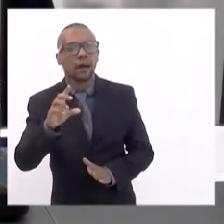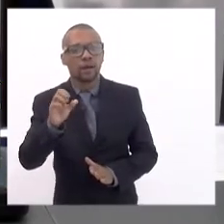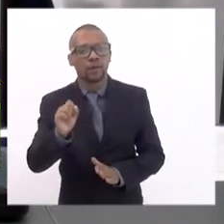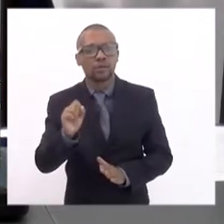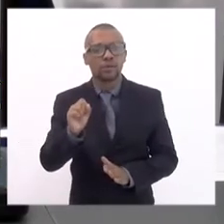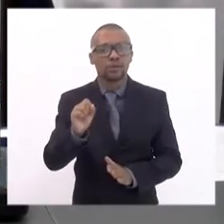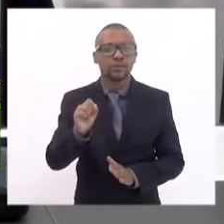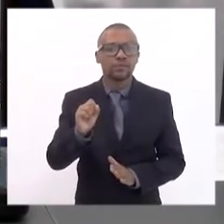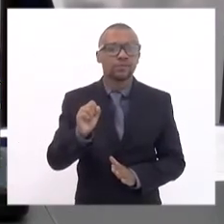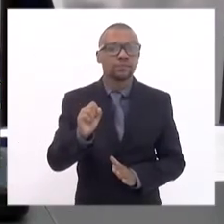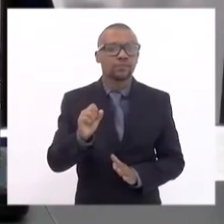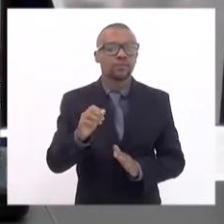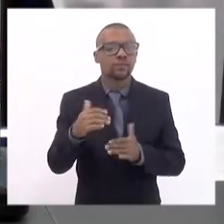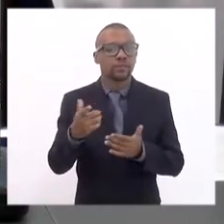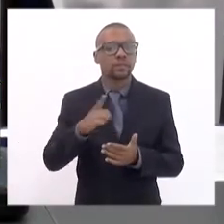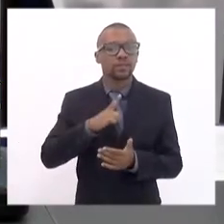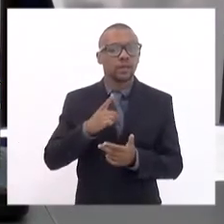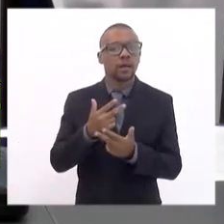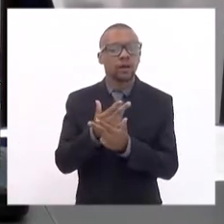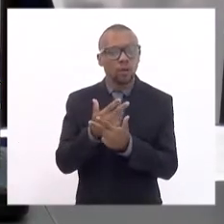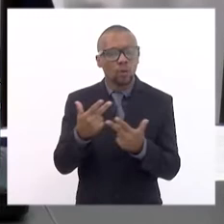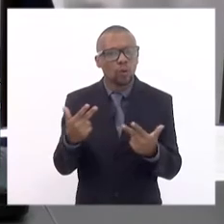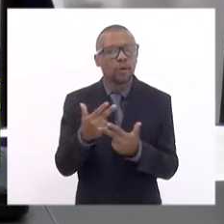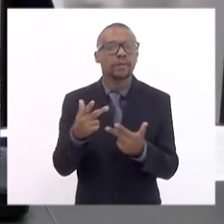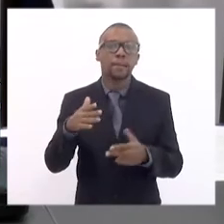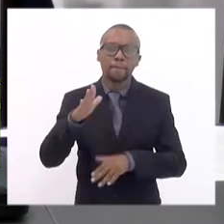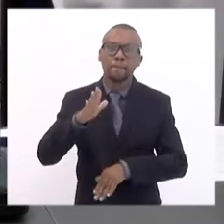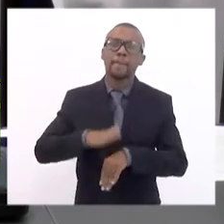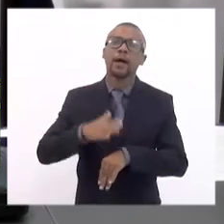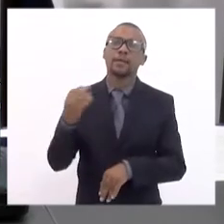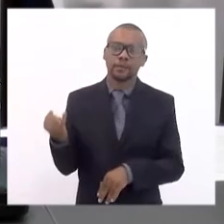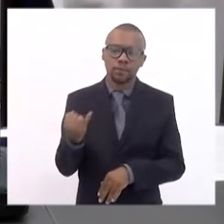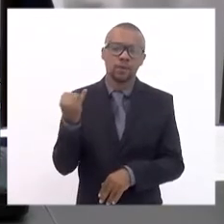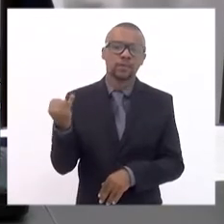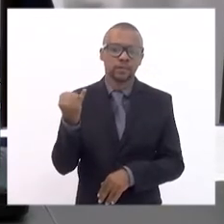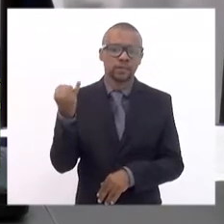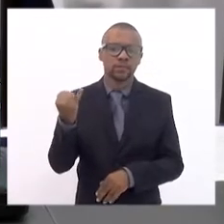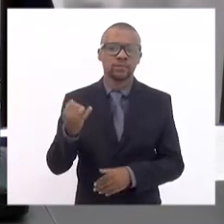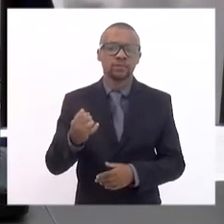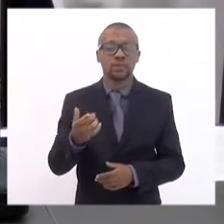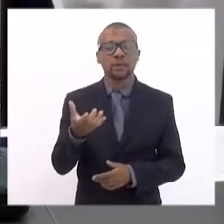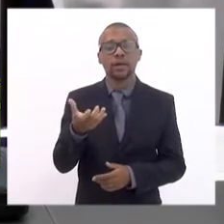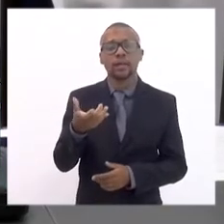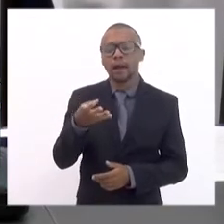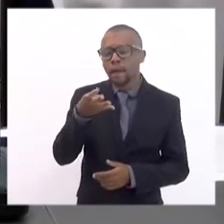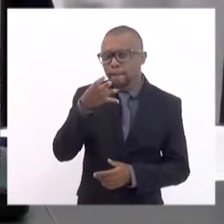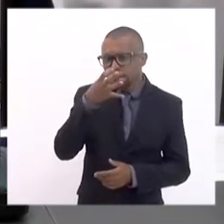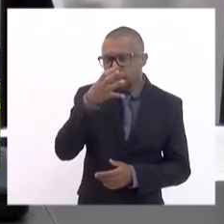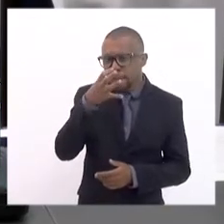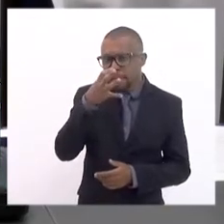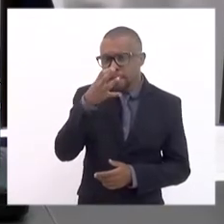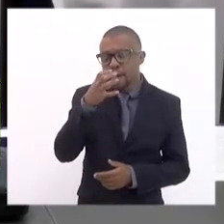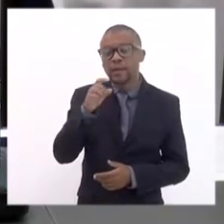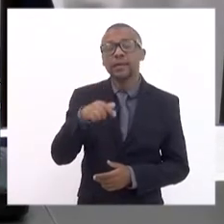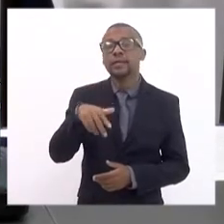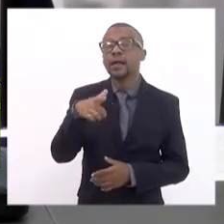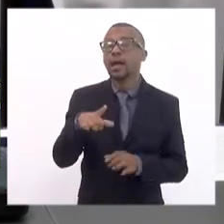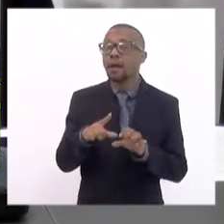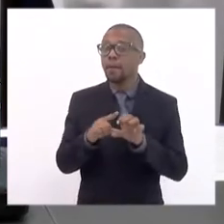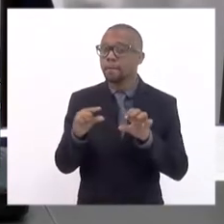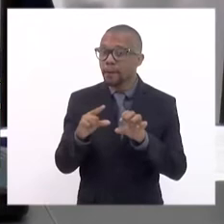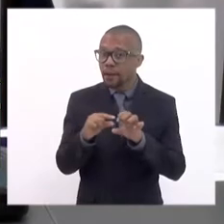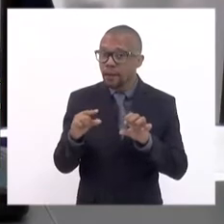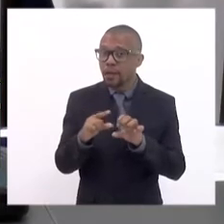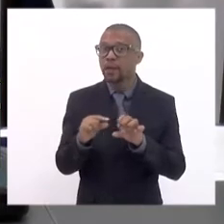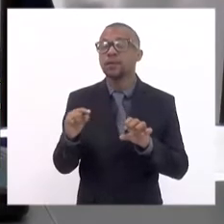né? Eu citei algumas aqui, talvez algumas das mais importantes, mas é importante também ouvir, né, quem empreende, né, quem